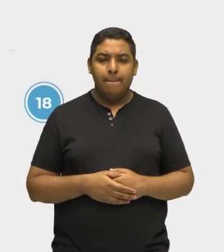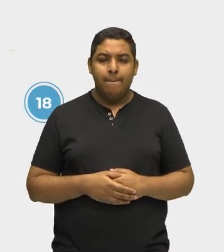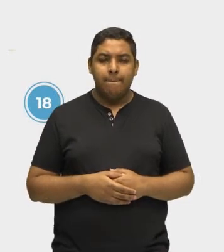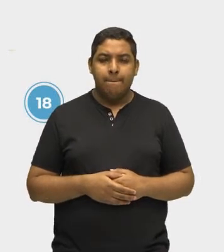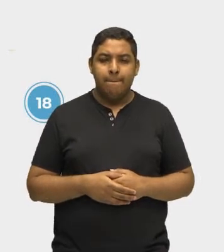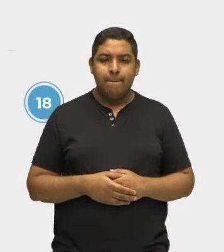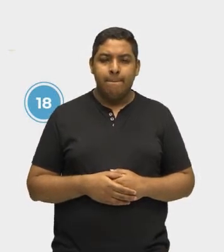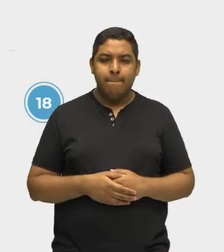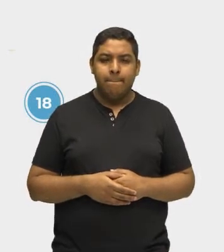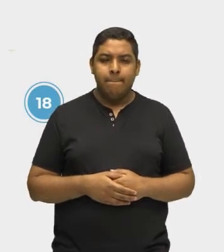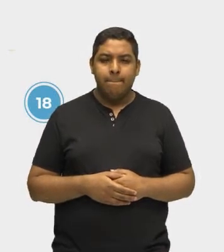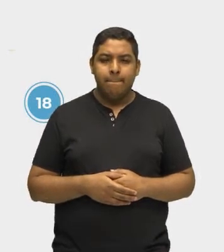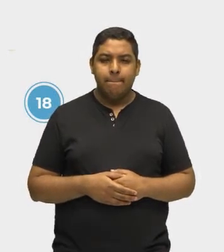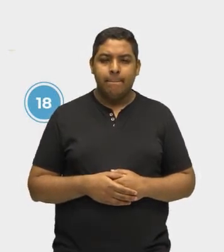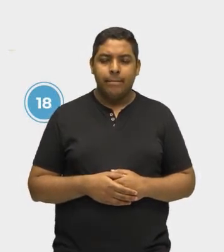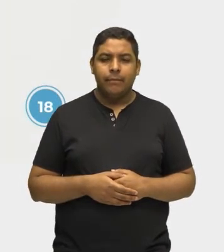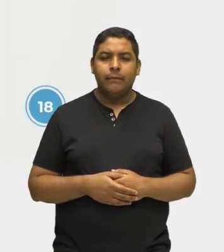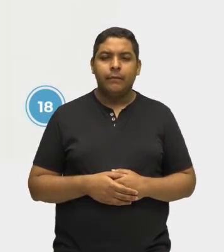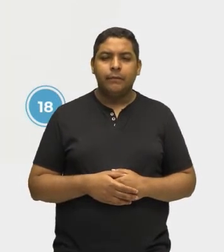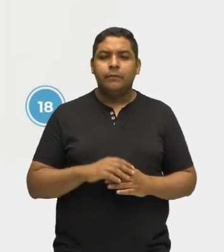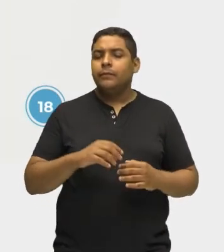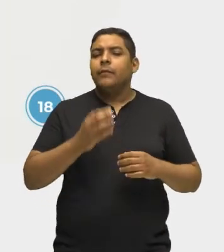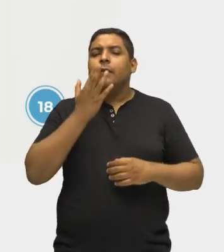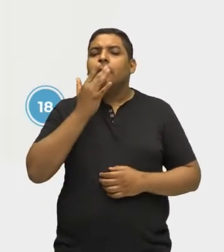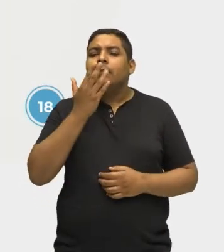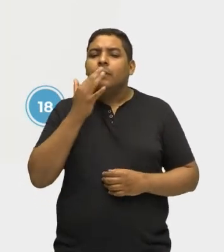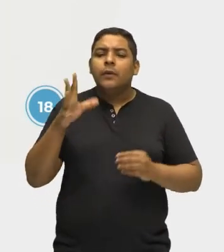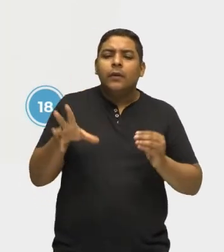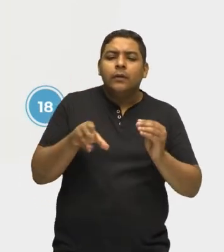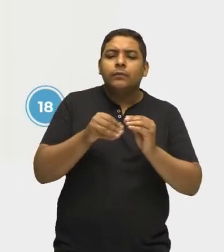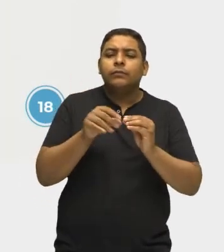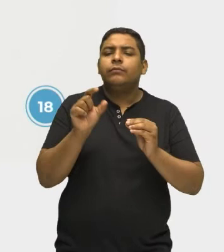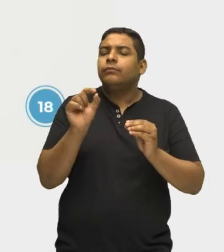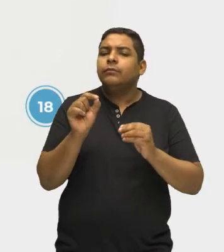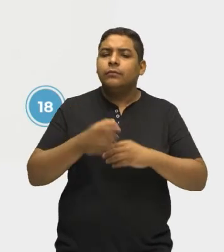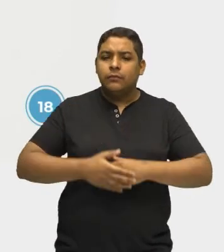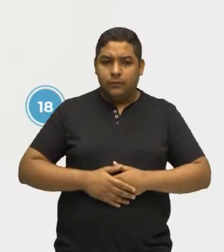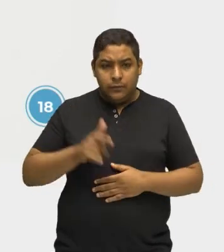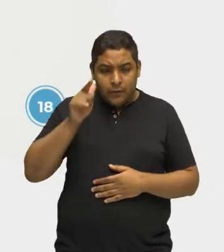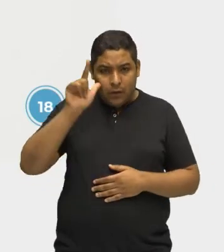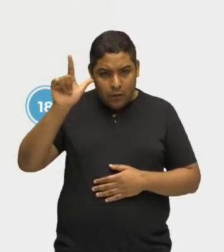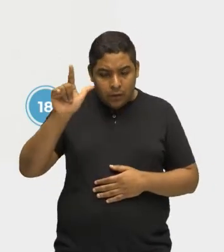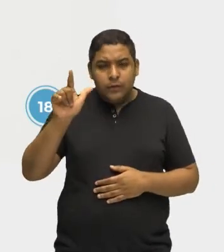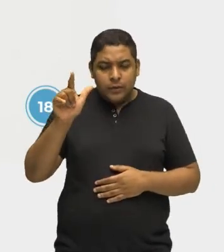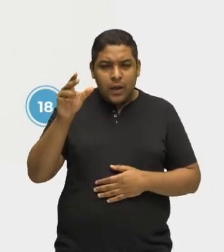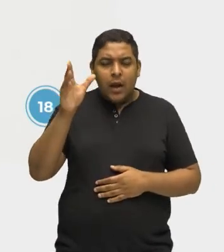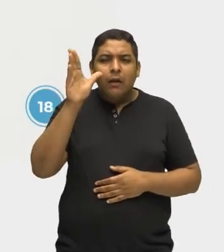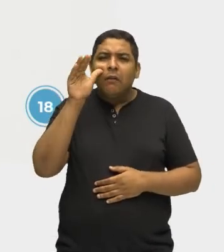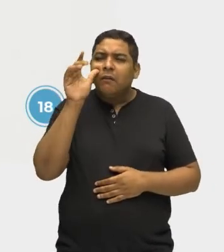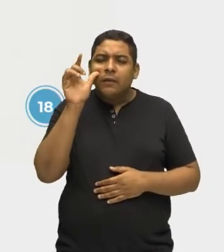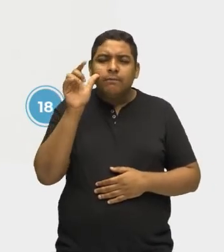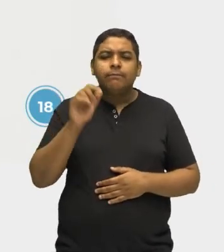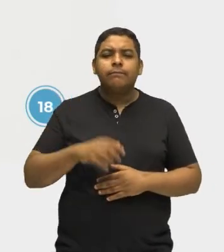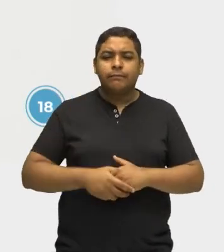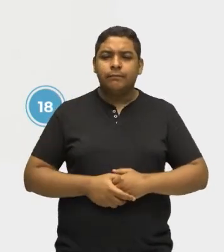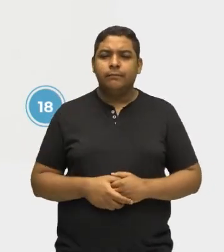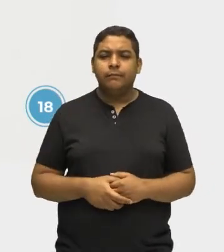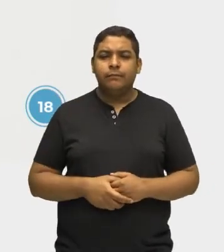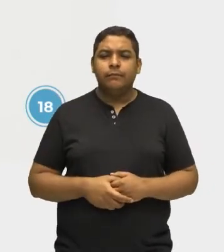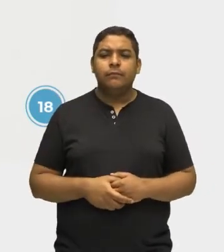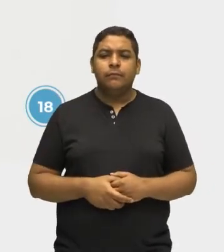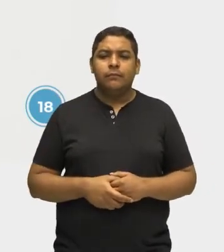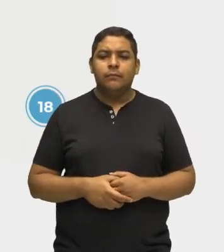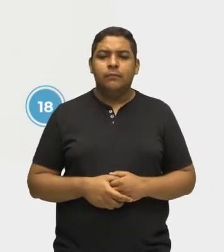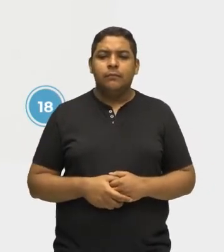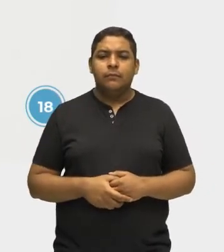as complementares, como você consegue verificar no círculo cromático uma cor complementar? Então, basta